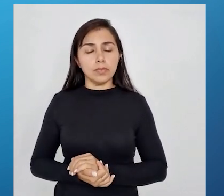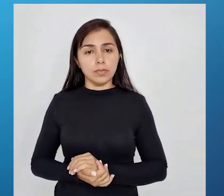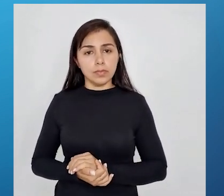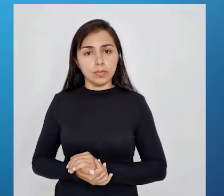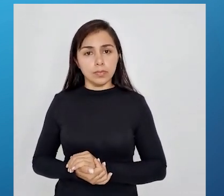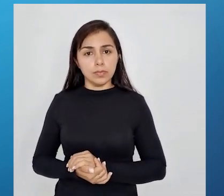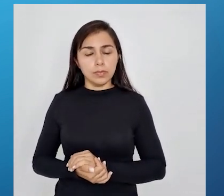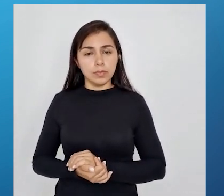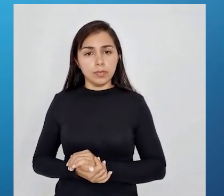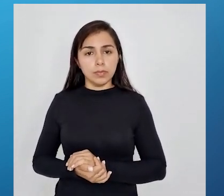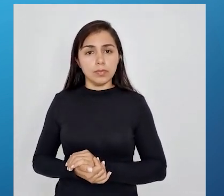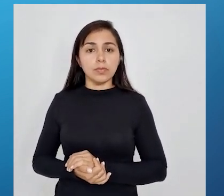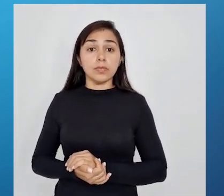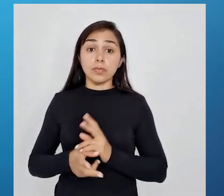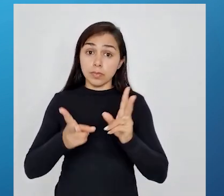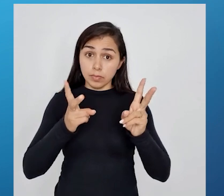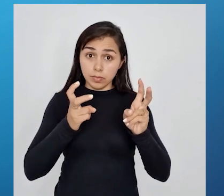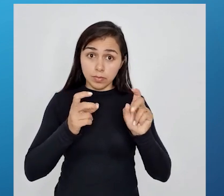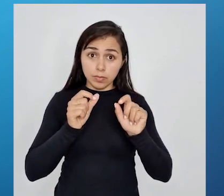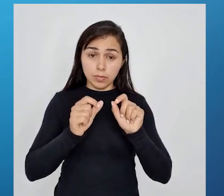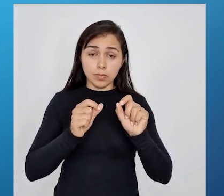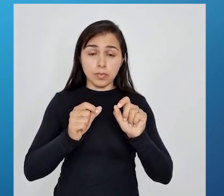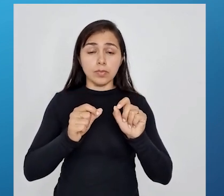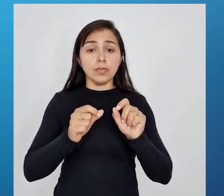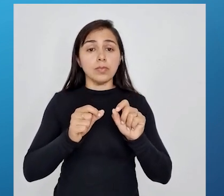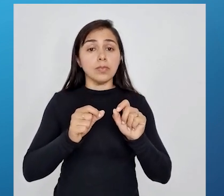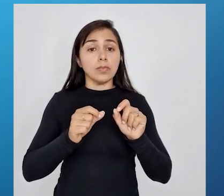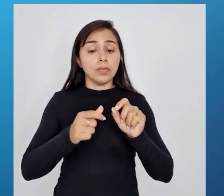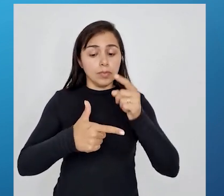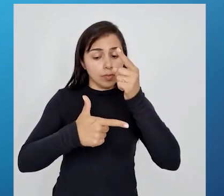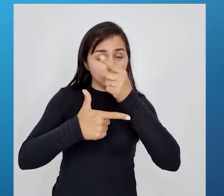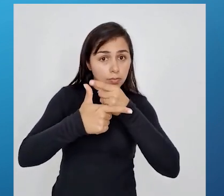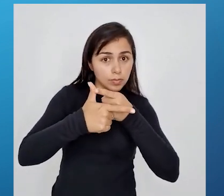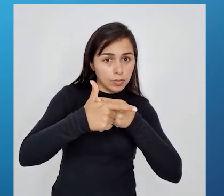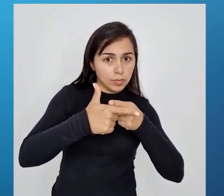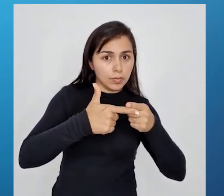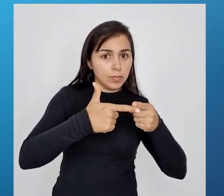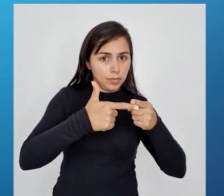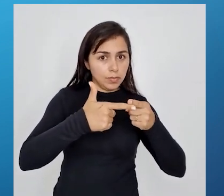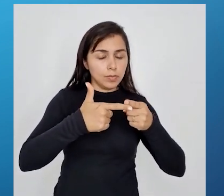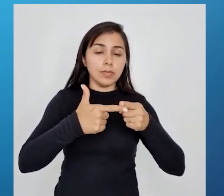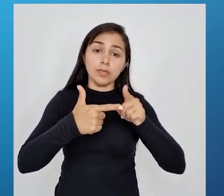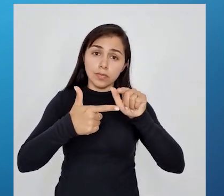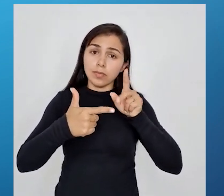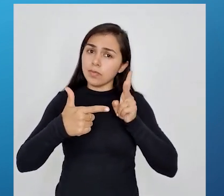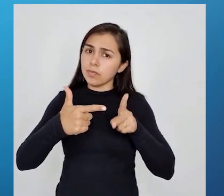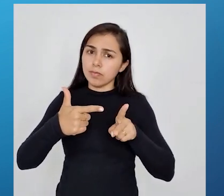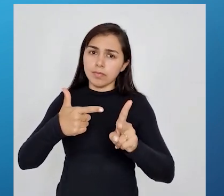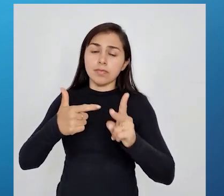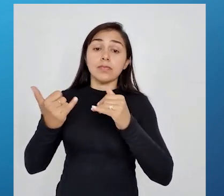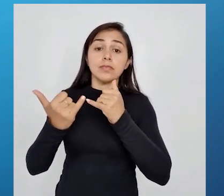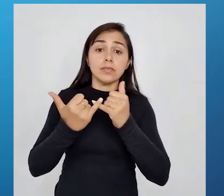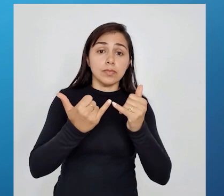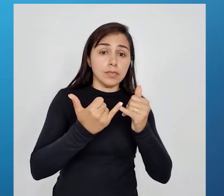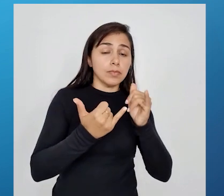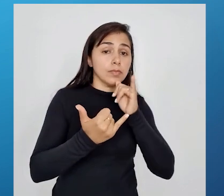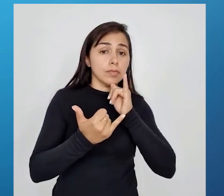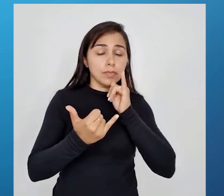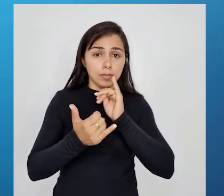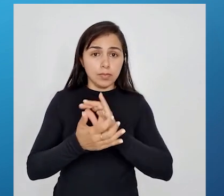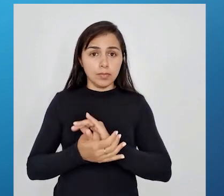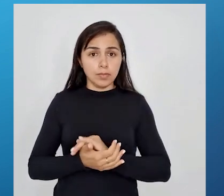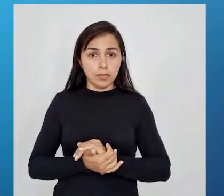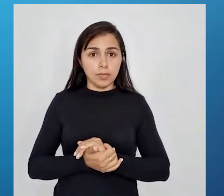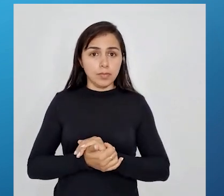nessas divisões. Então ele está falando que essas divisões, quando levadas em consideração, são sempre as mesmas. Por exemplo, ó, se eu